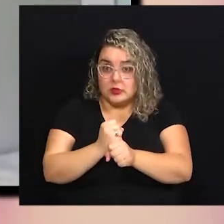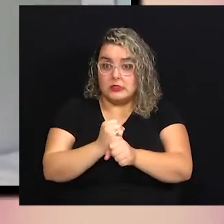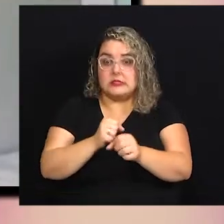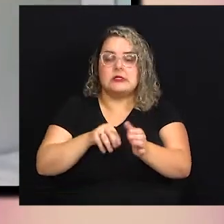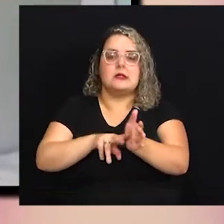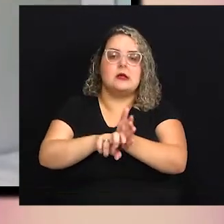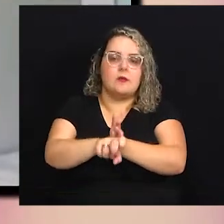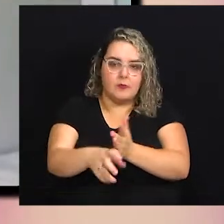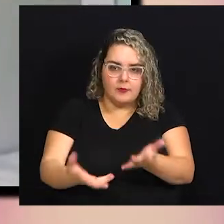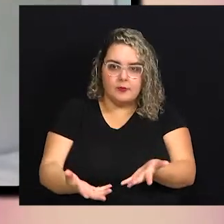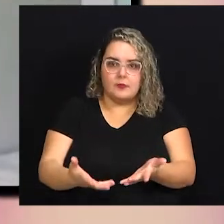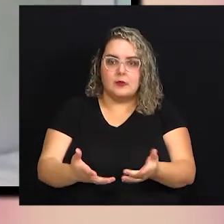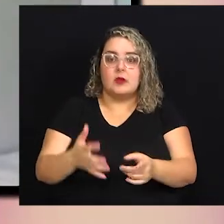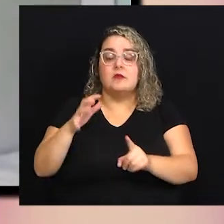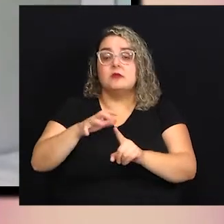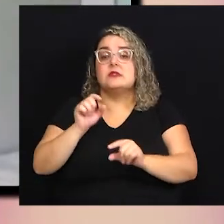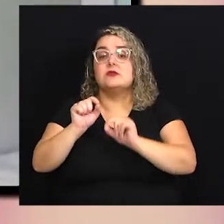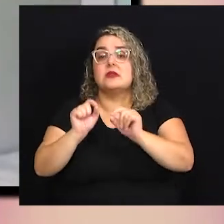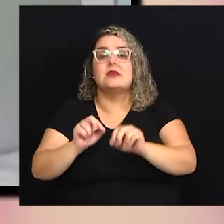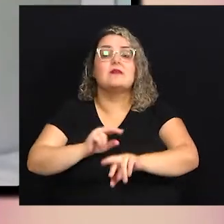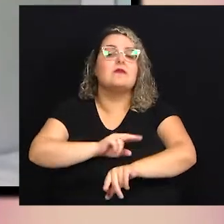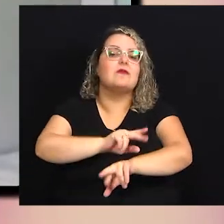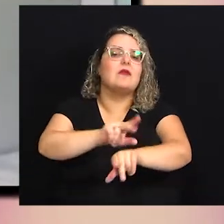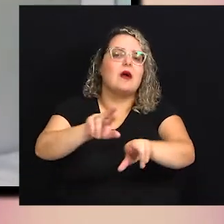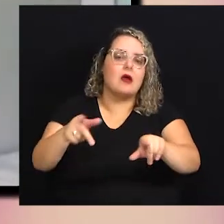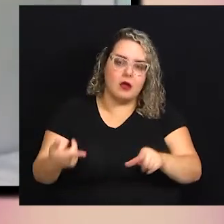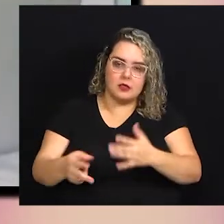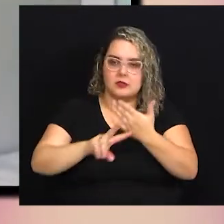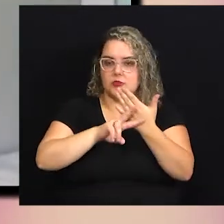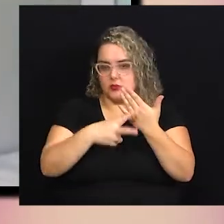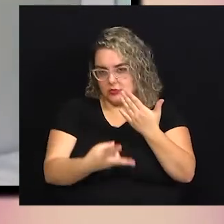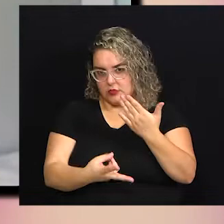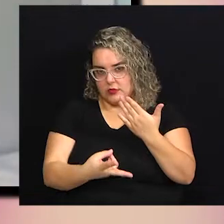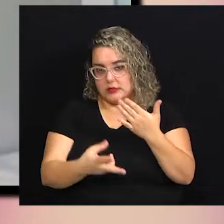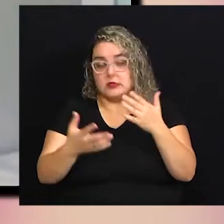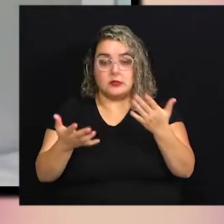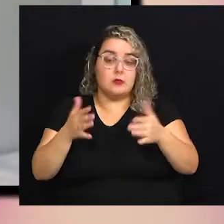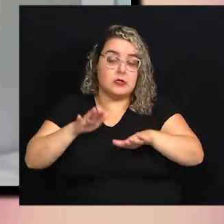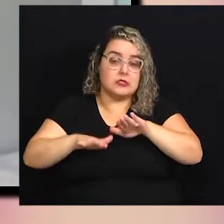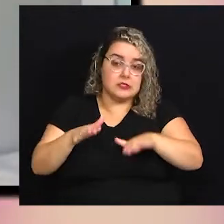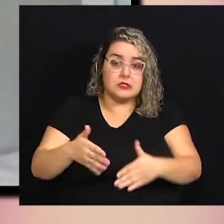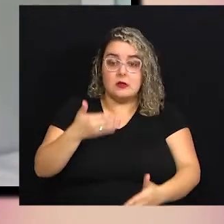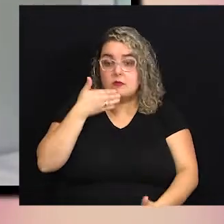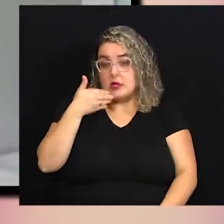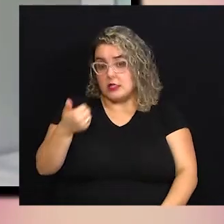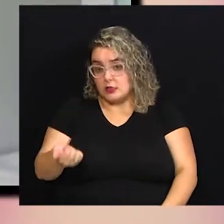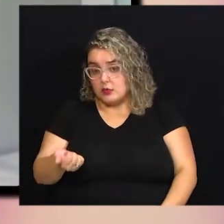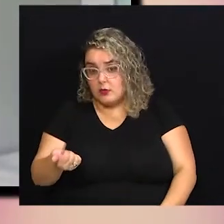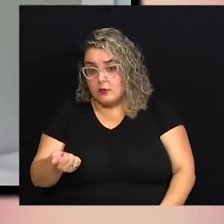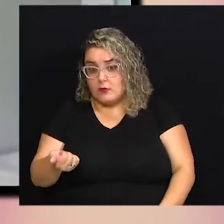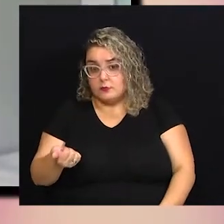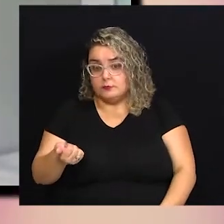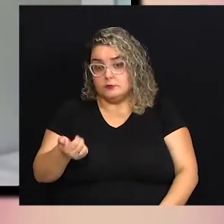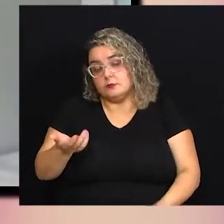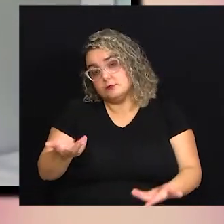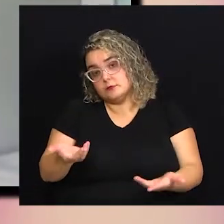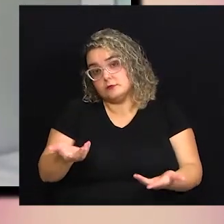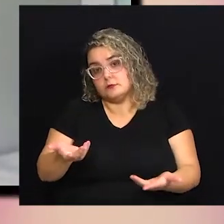esse diagnóstico, gente, ele implica em várias consequências. Então, às vezes, é melhor a